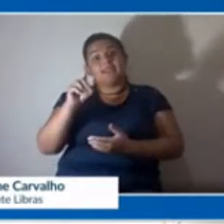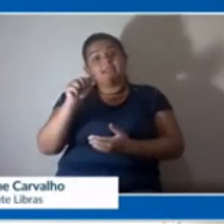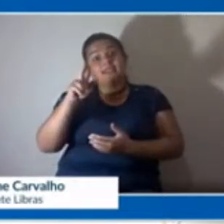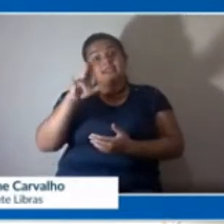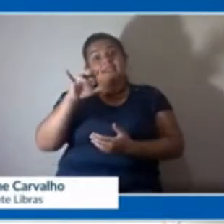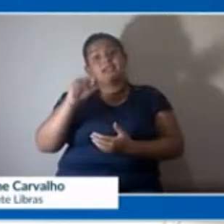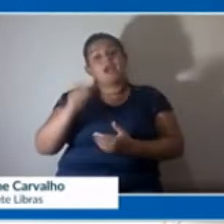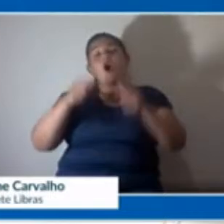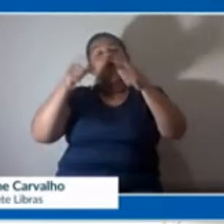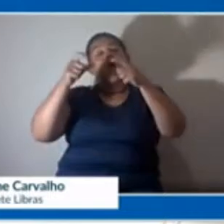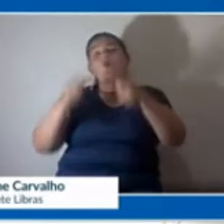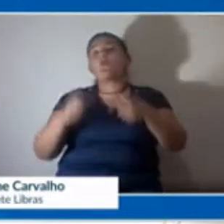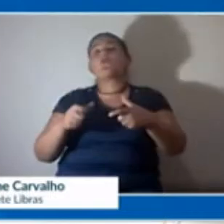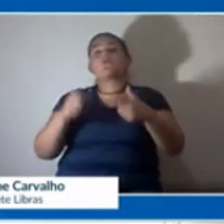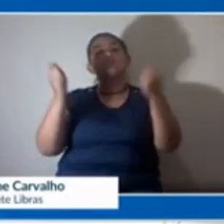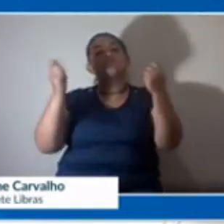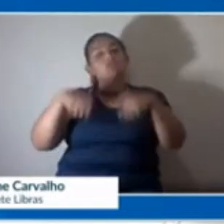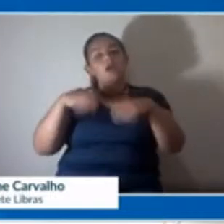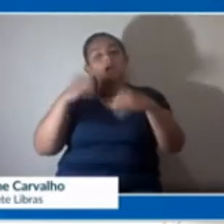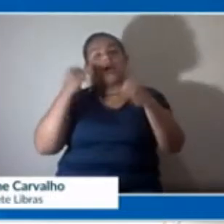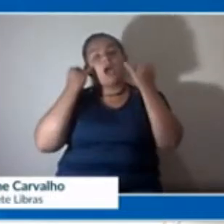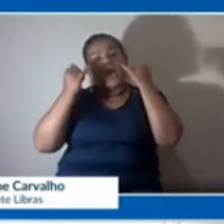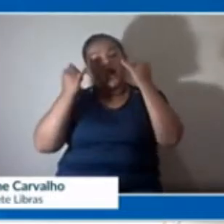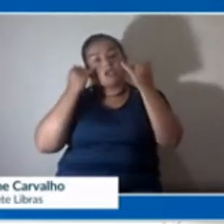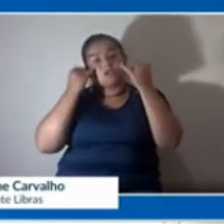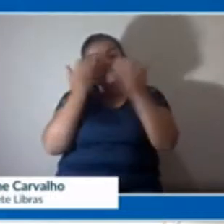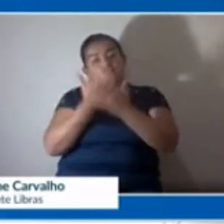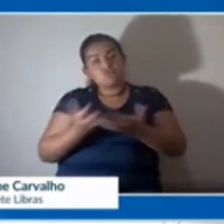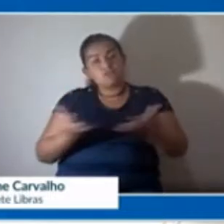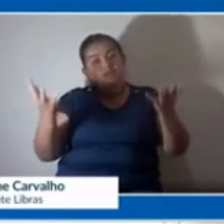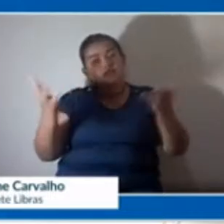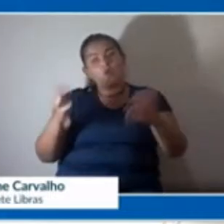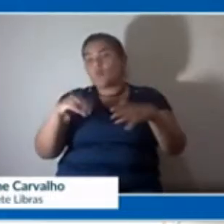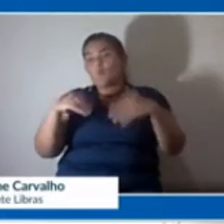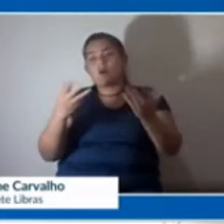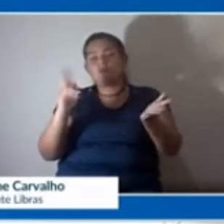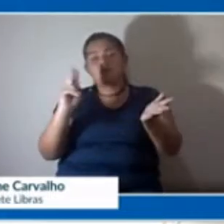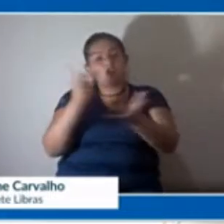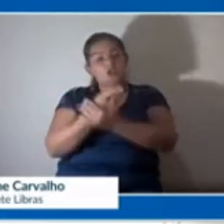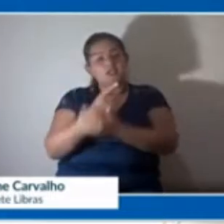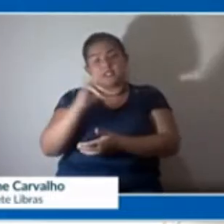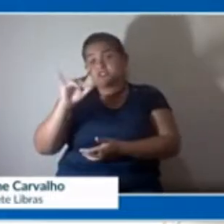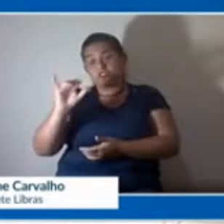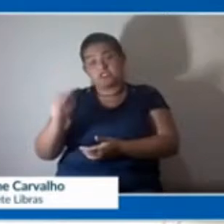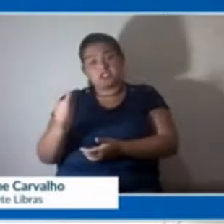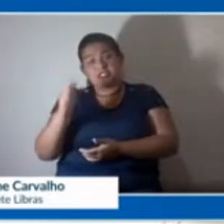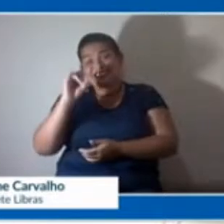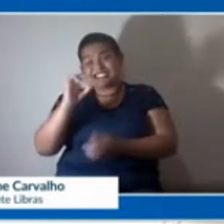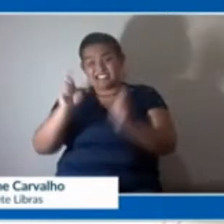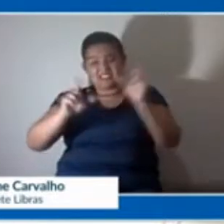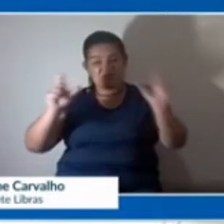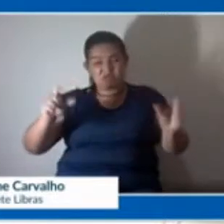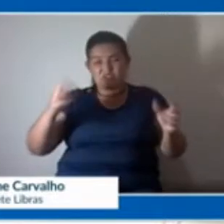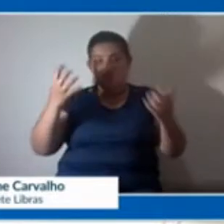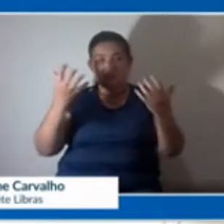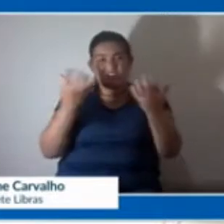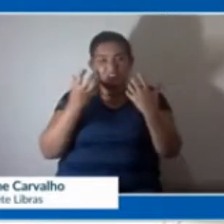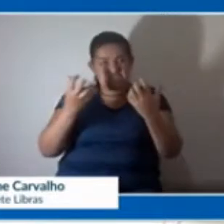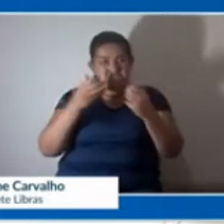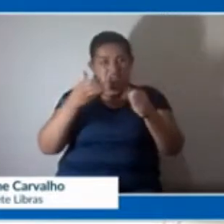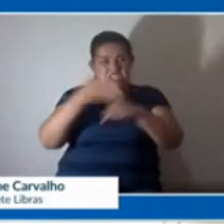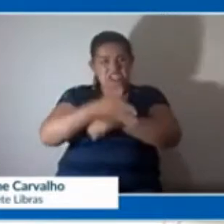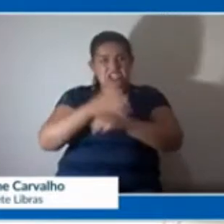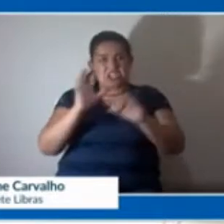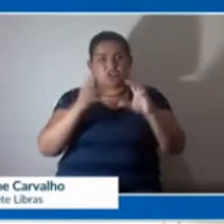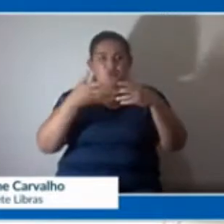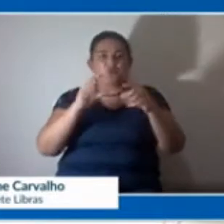aonde tem informações sobre a mostra, para saber quando acontece, se as pessoas quiserem entrar no grupo também ou ter acesso aos materiais